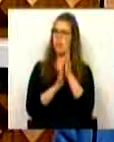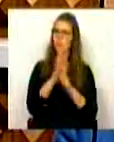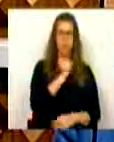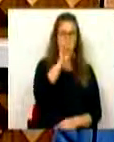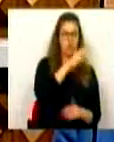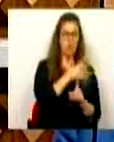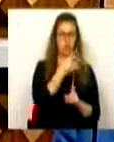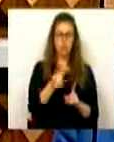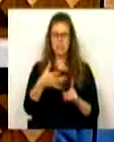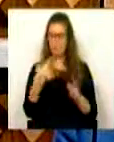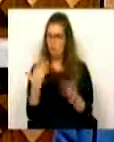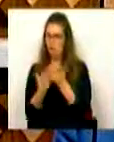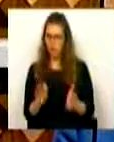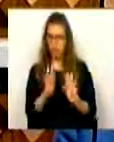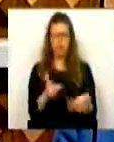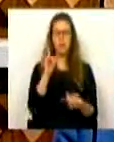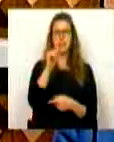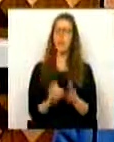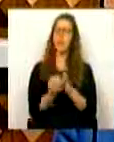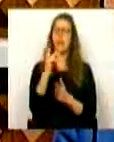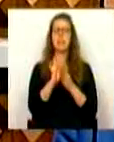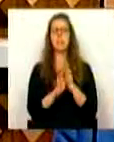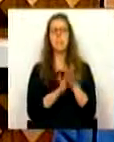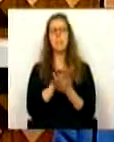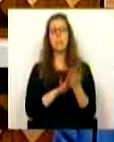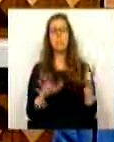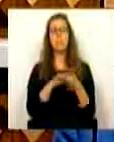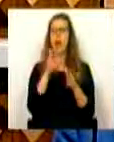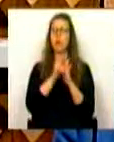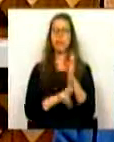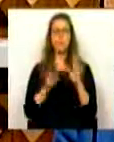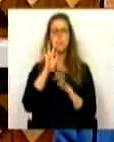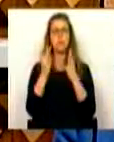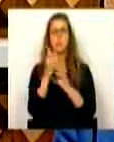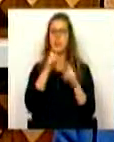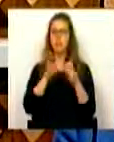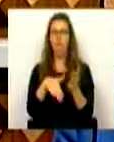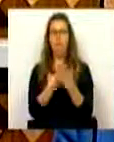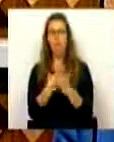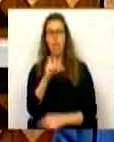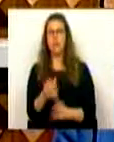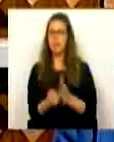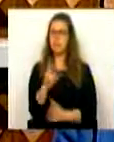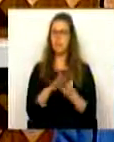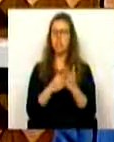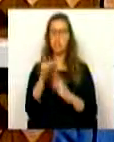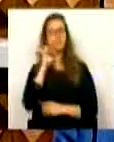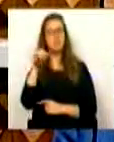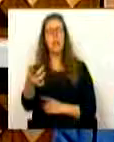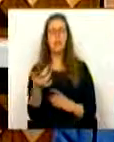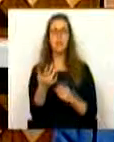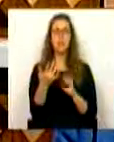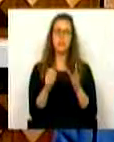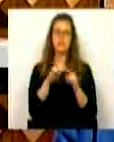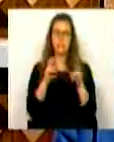janeiro de 2019, e estabelecer, assim, requisitos mínimos relativos ao regime geral da titularização e cria um regime especial de